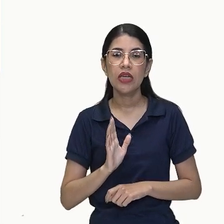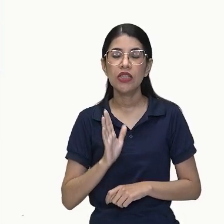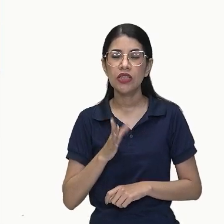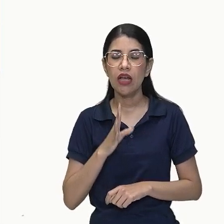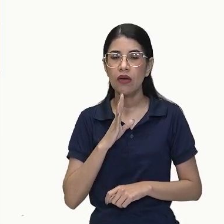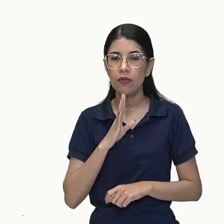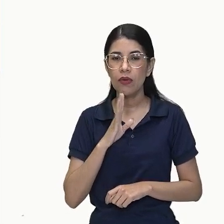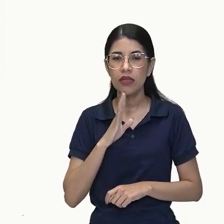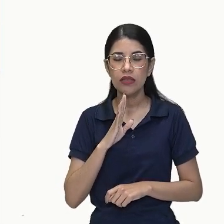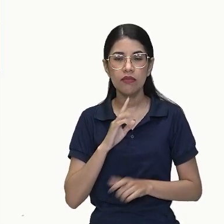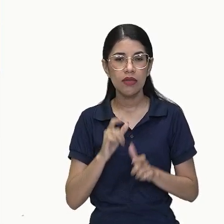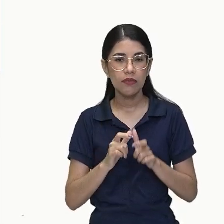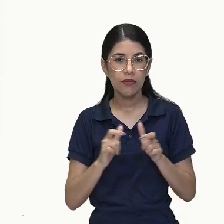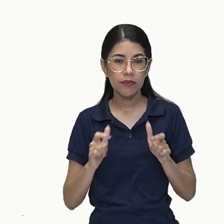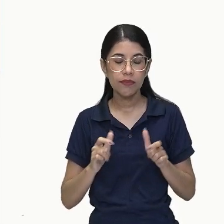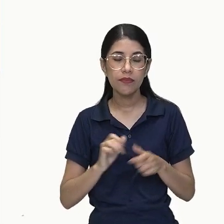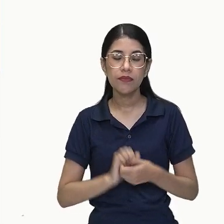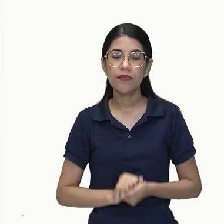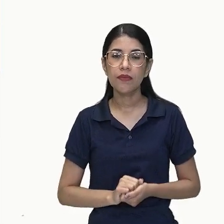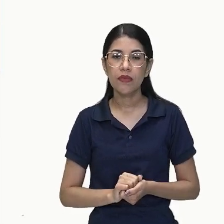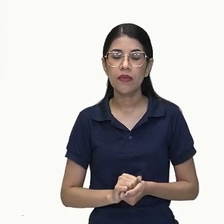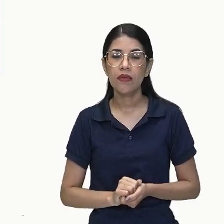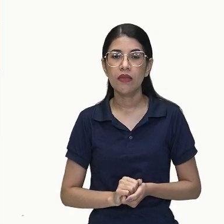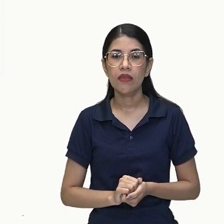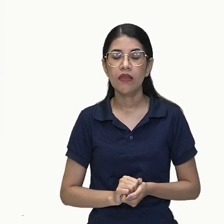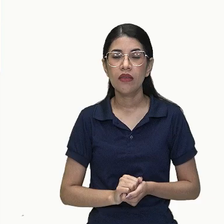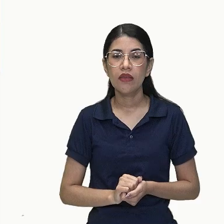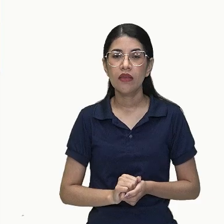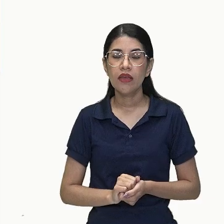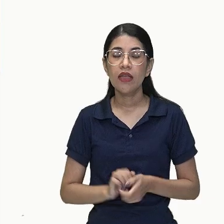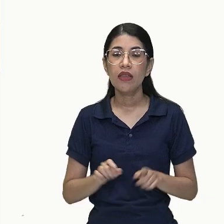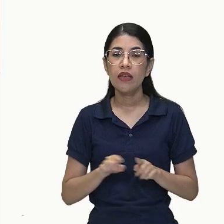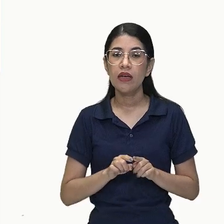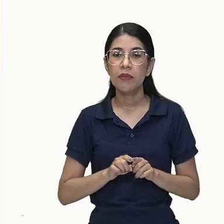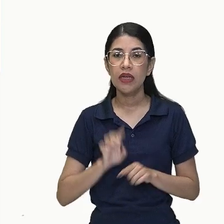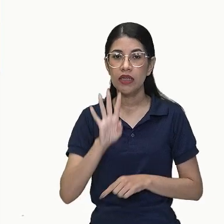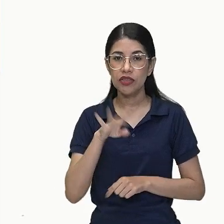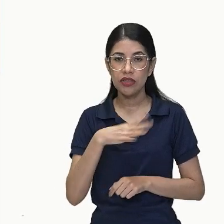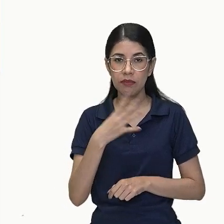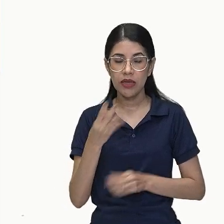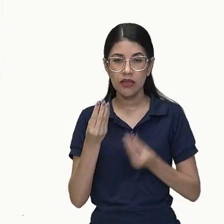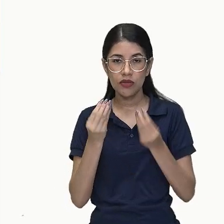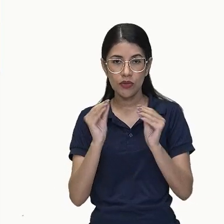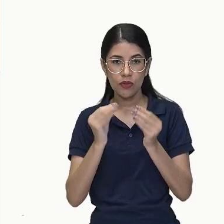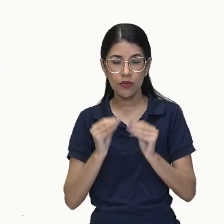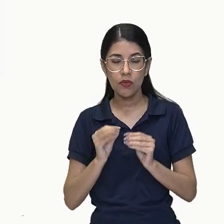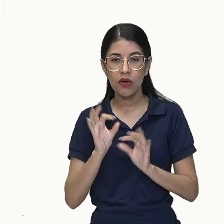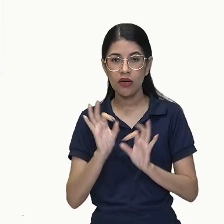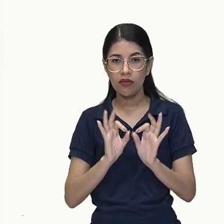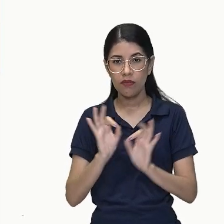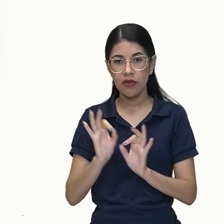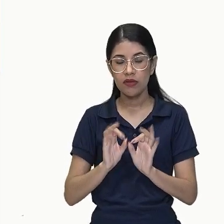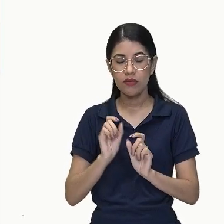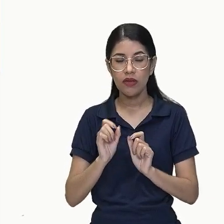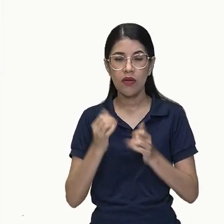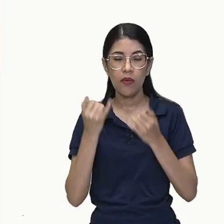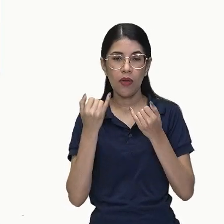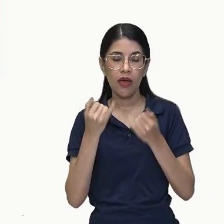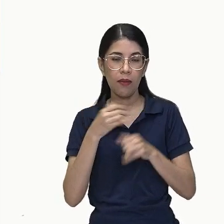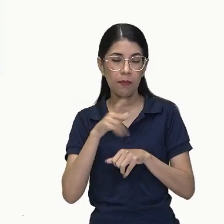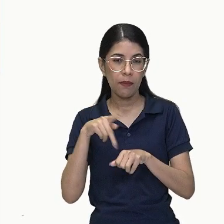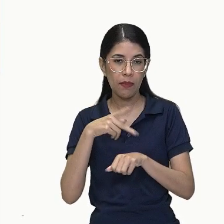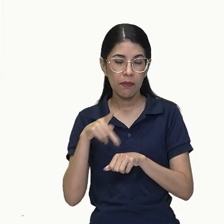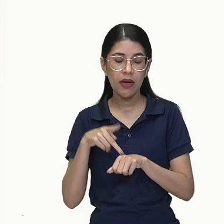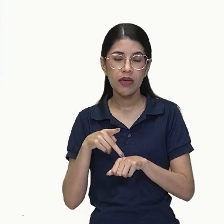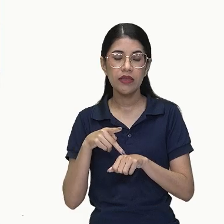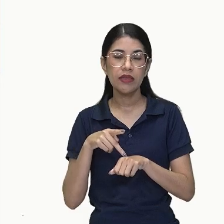conhecido, e nós pegamos aqui uma tabela onde nós temos os países da América